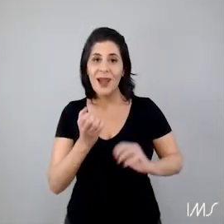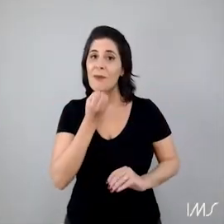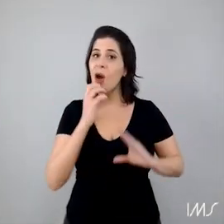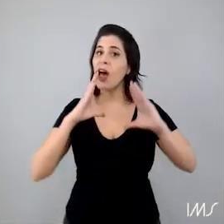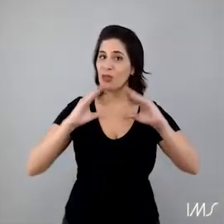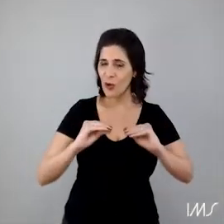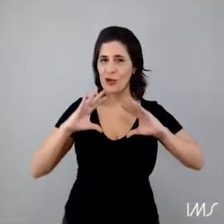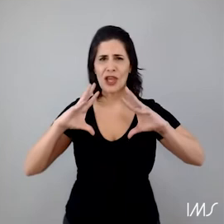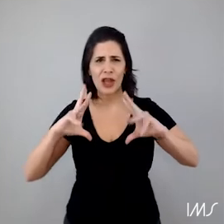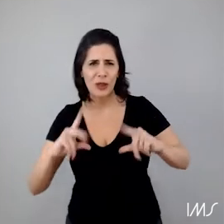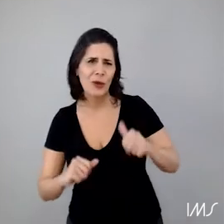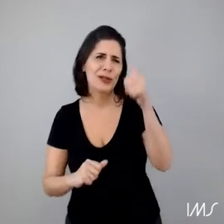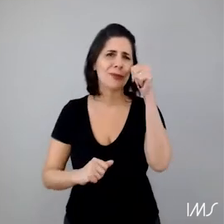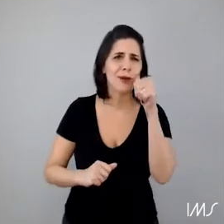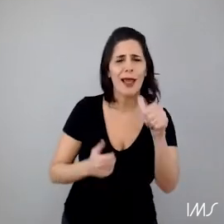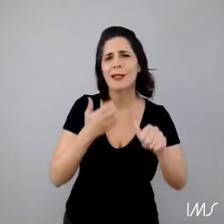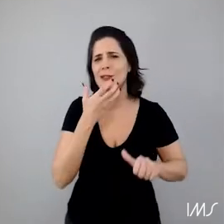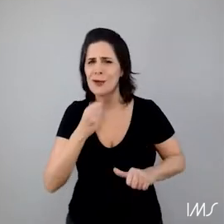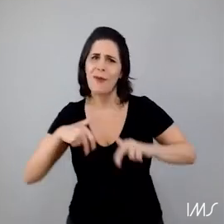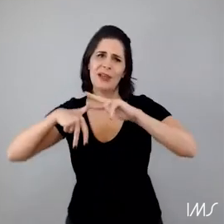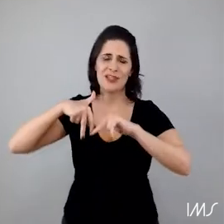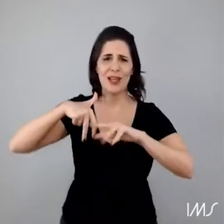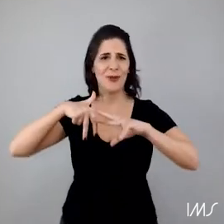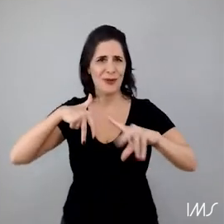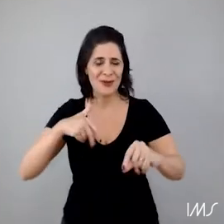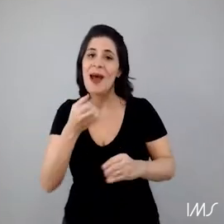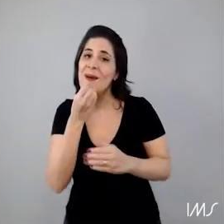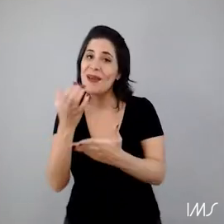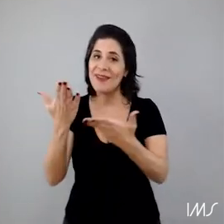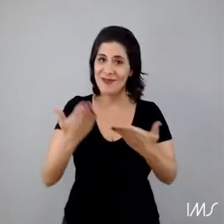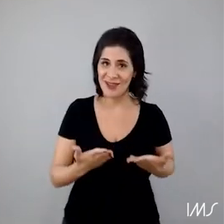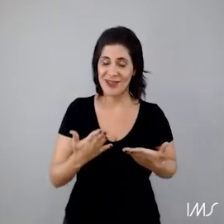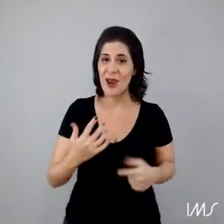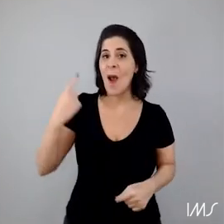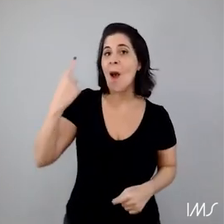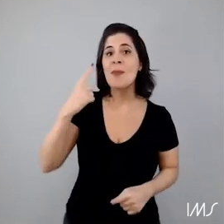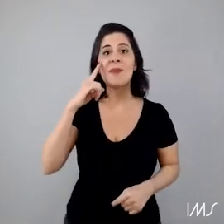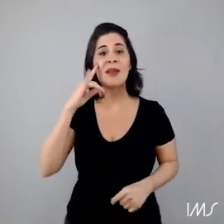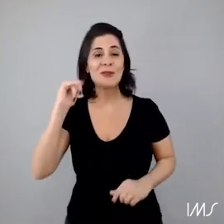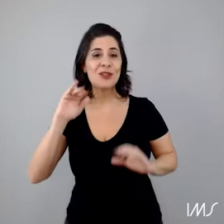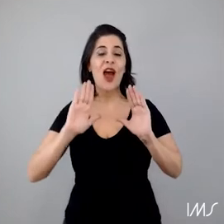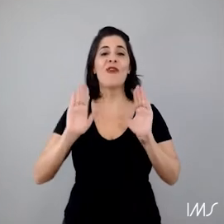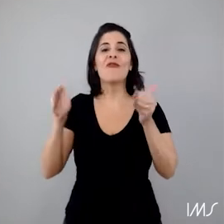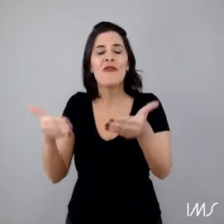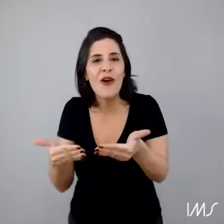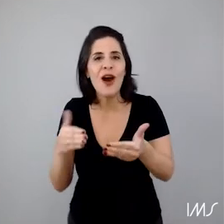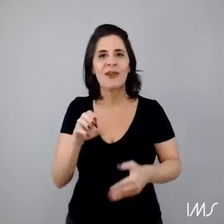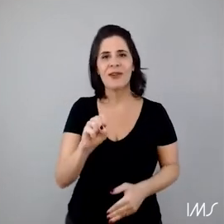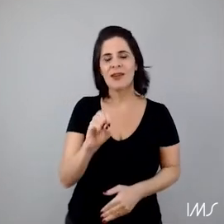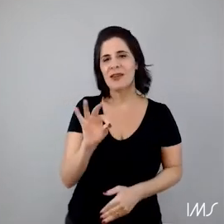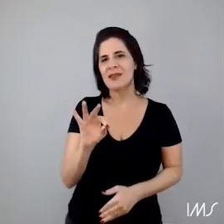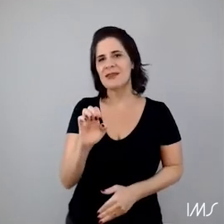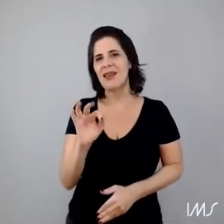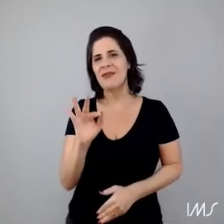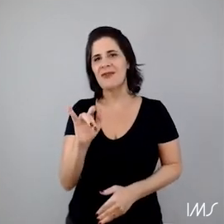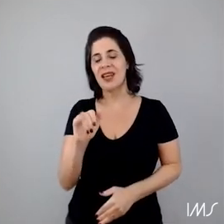Bom, boa noite a todas, todos e todes. Sejam muito bem-vindos ao primeiro dia do Fórum Estefânia Abreu no Plural, Fotografia